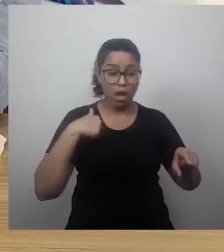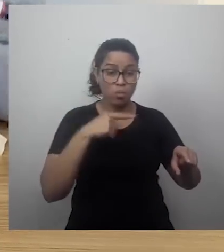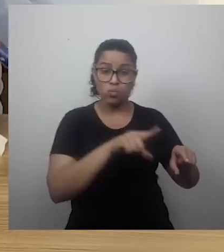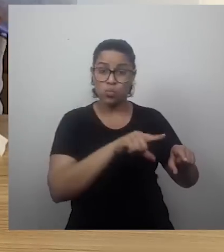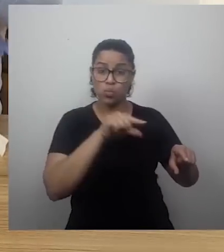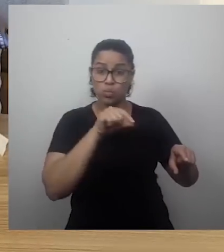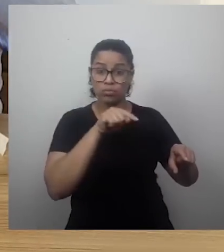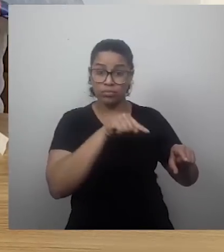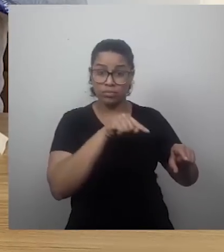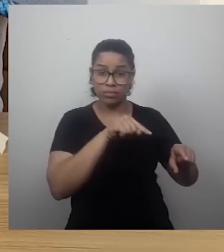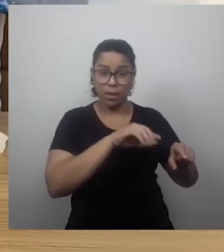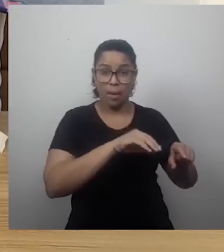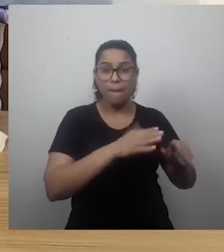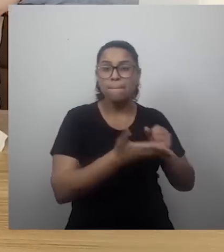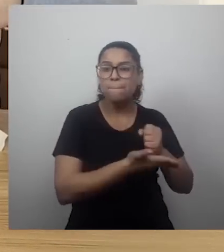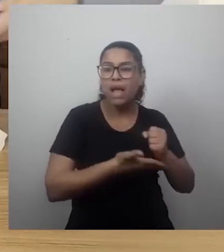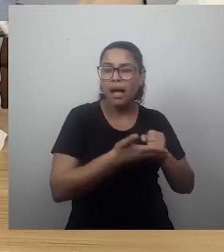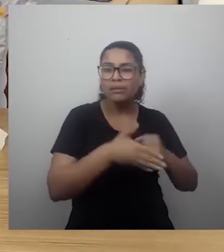do florete.